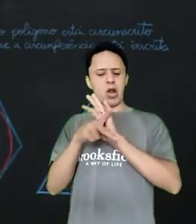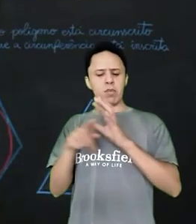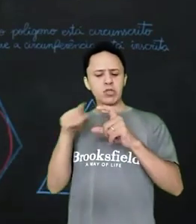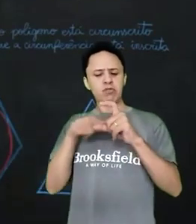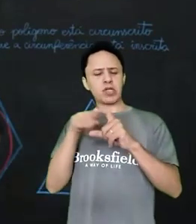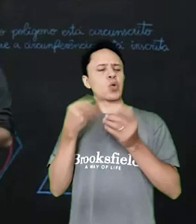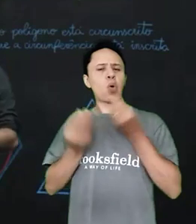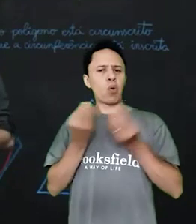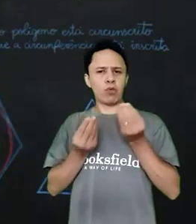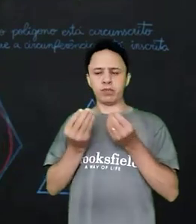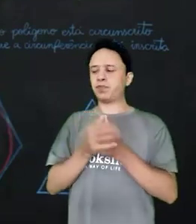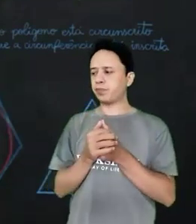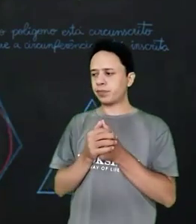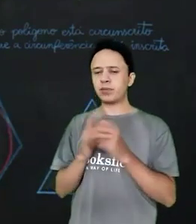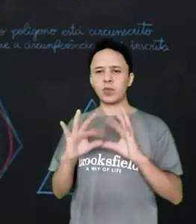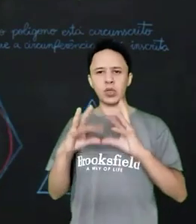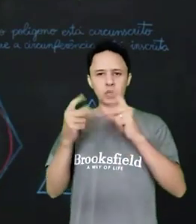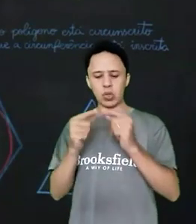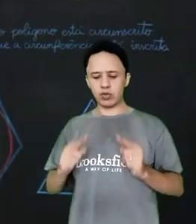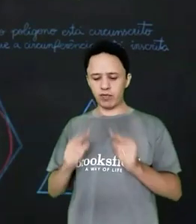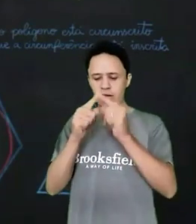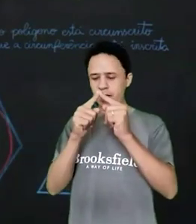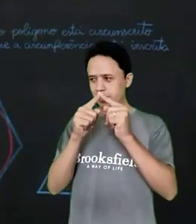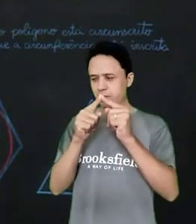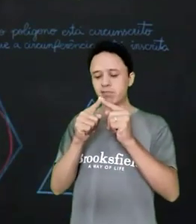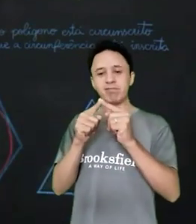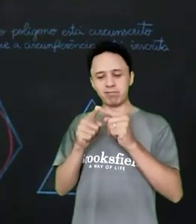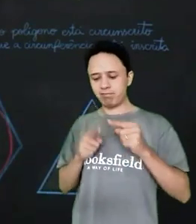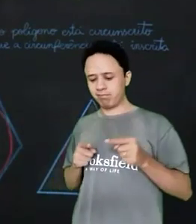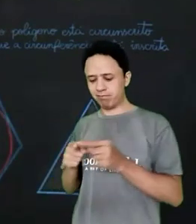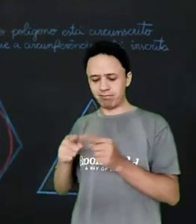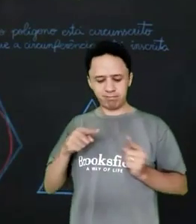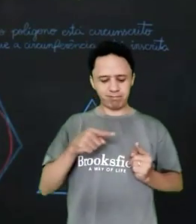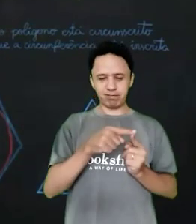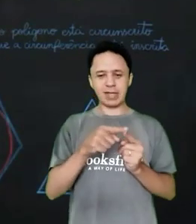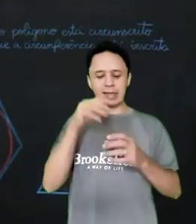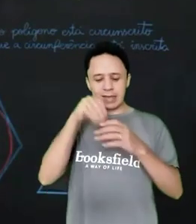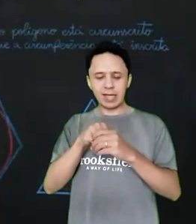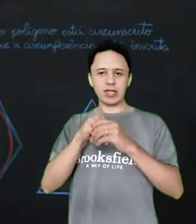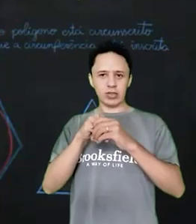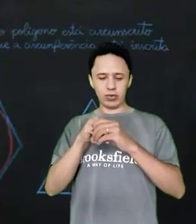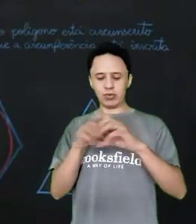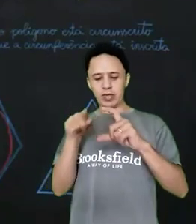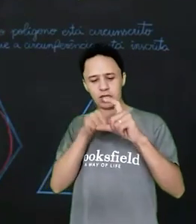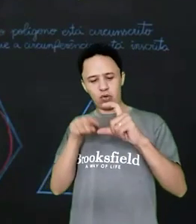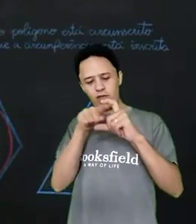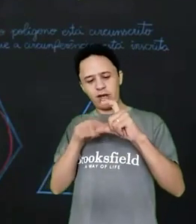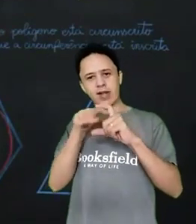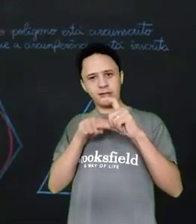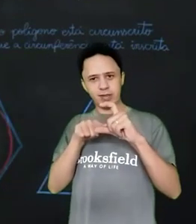à circunferência? É que todos os vértices da figura, eles têm que estar dentro do contorno da circunferência no